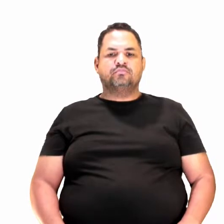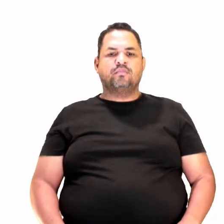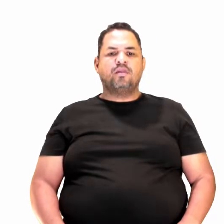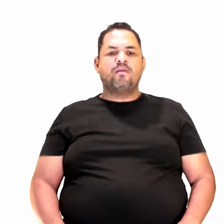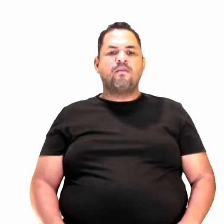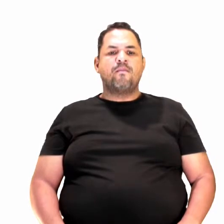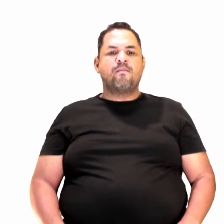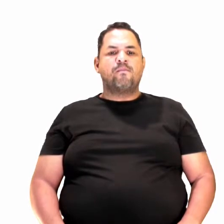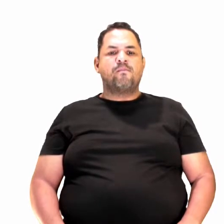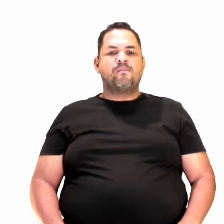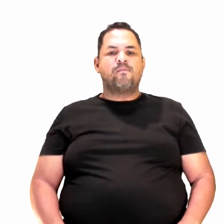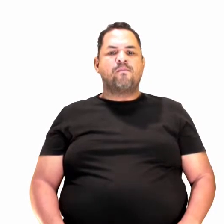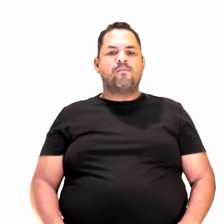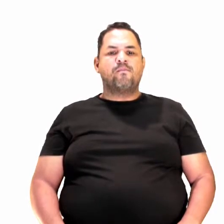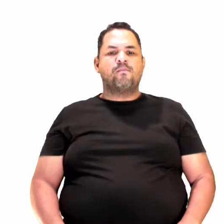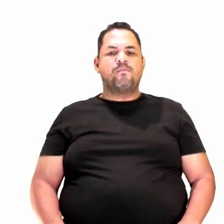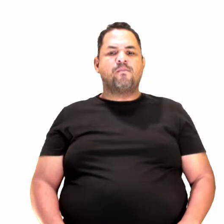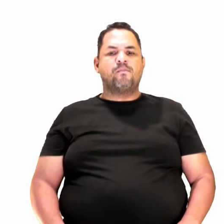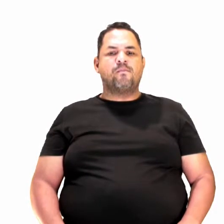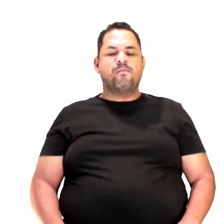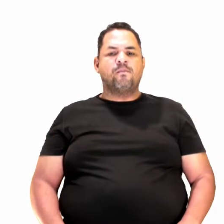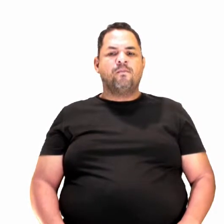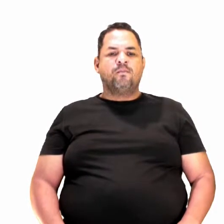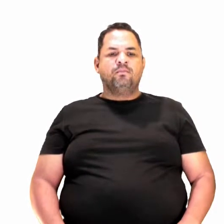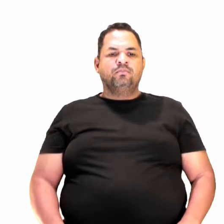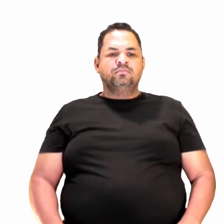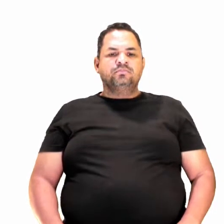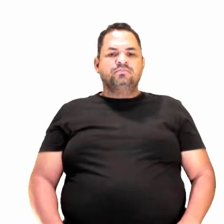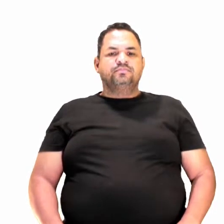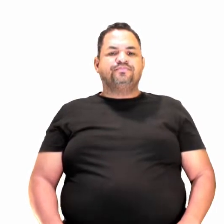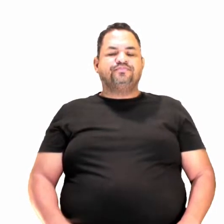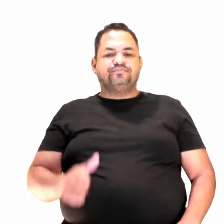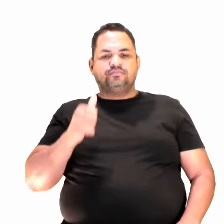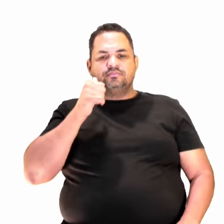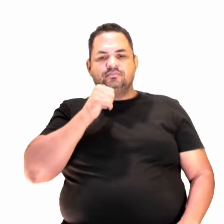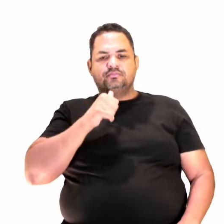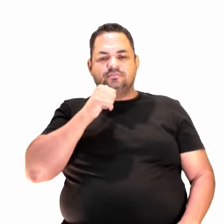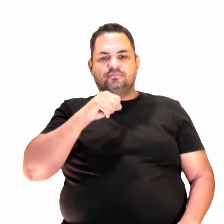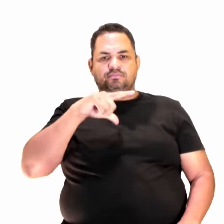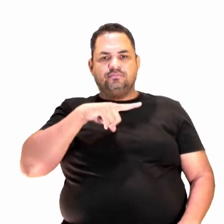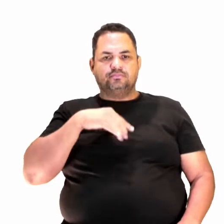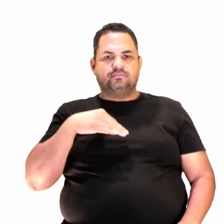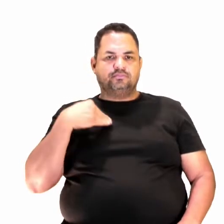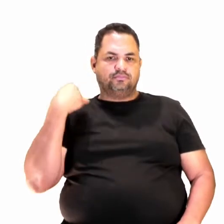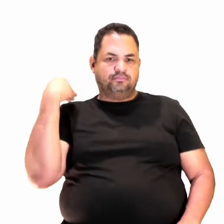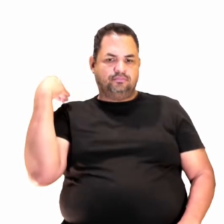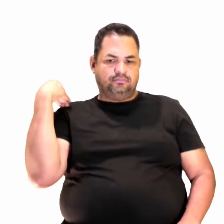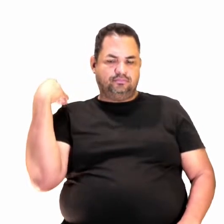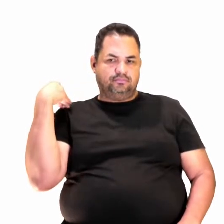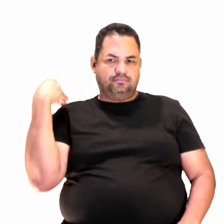uma explicação de como é a aparência física da irmã dela, da